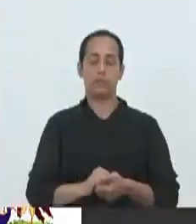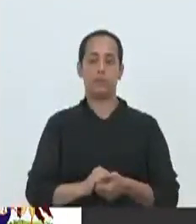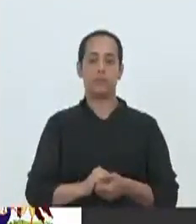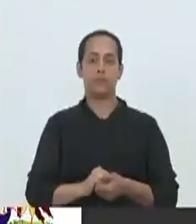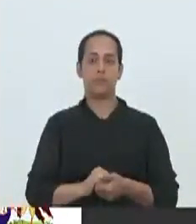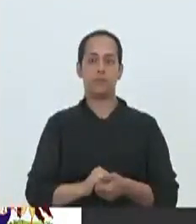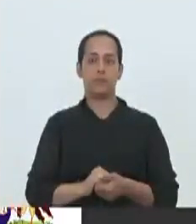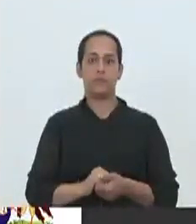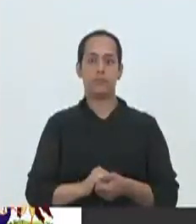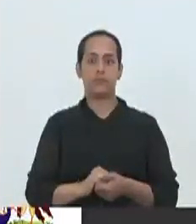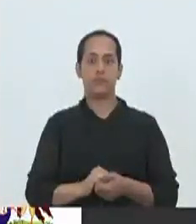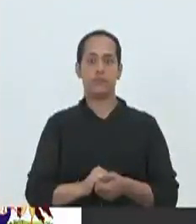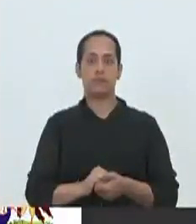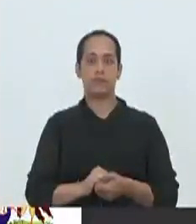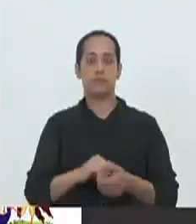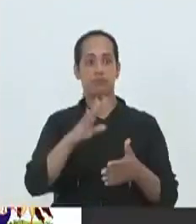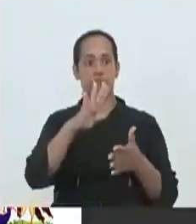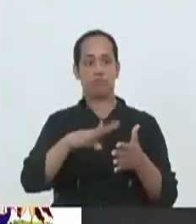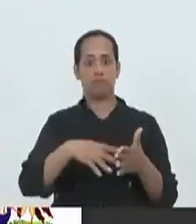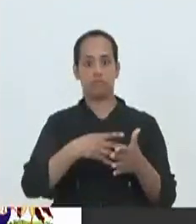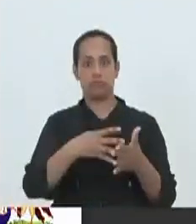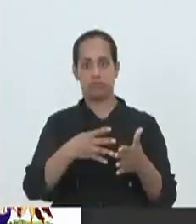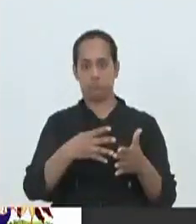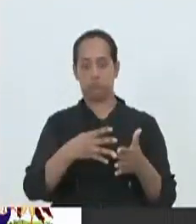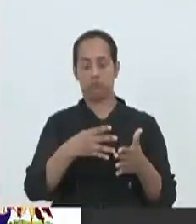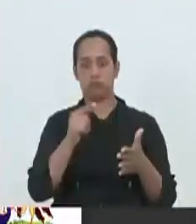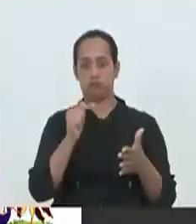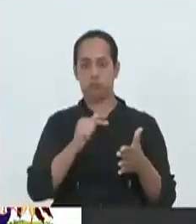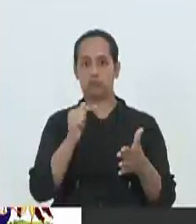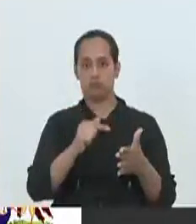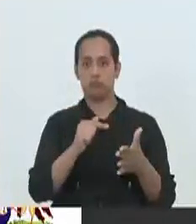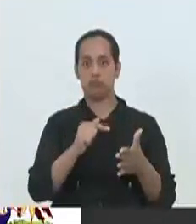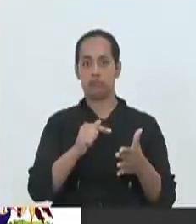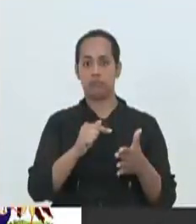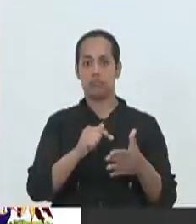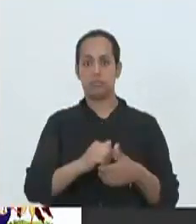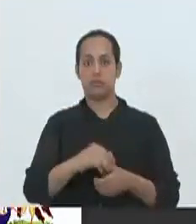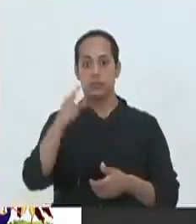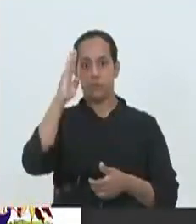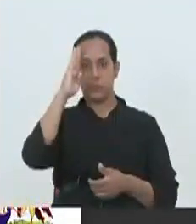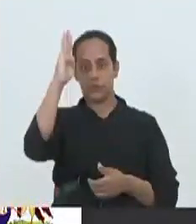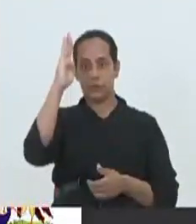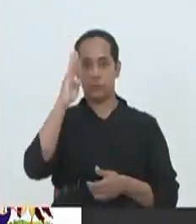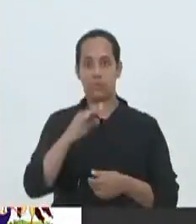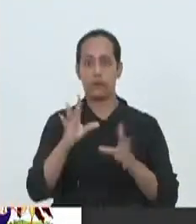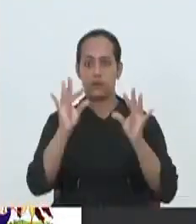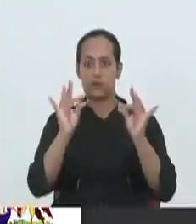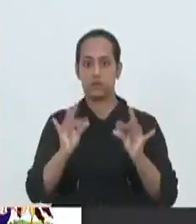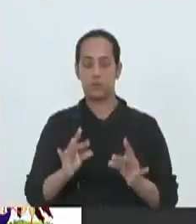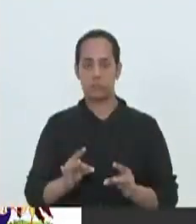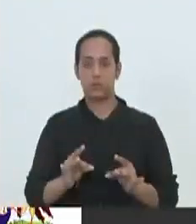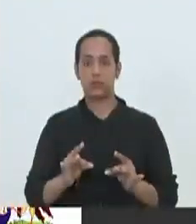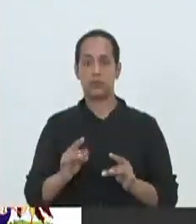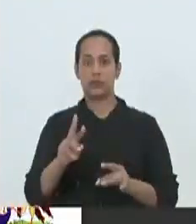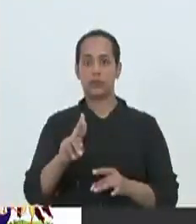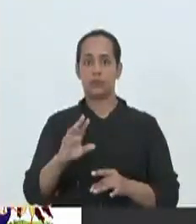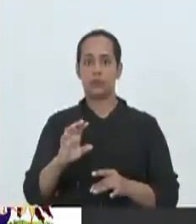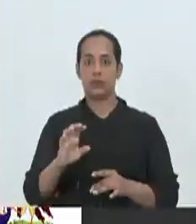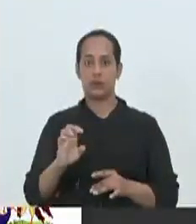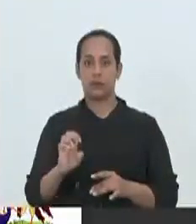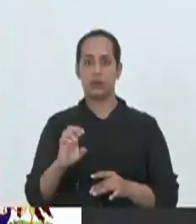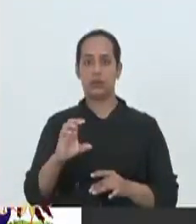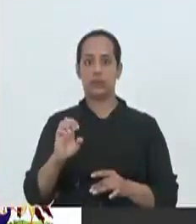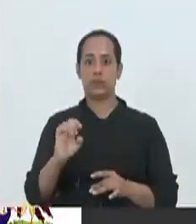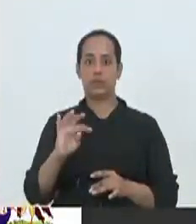cenário que a gente vai ver agora são essas mesmas rubricas as principais rubricas de de receita só que comparados com a lua para as